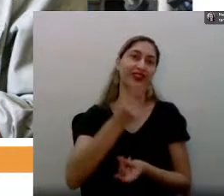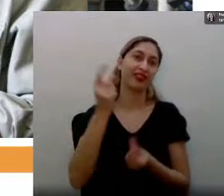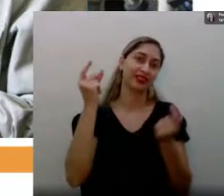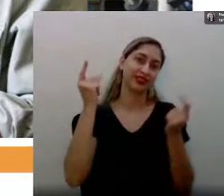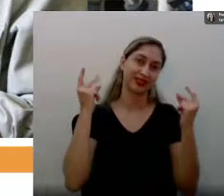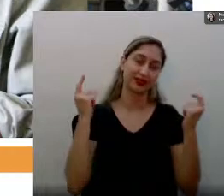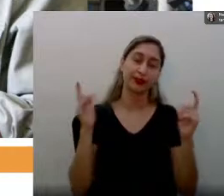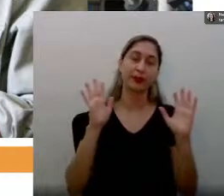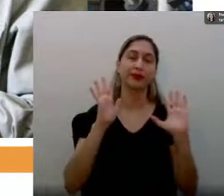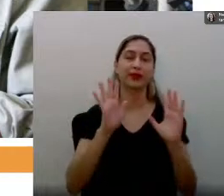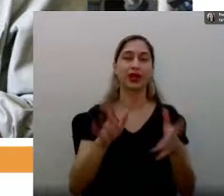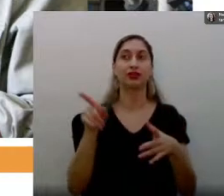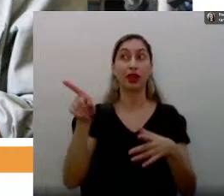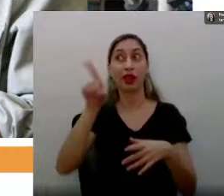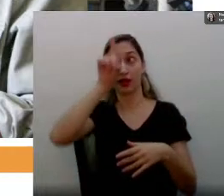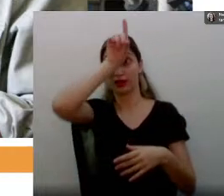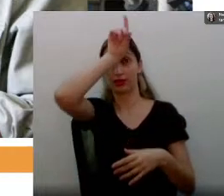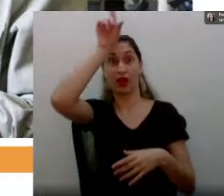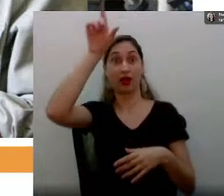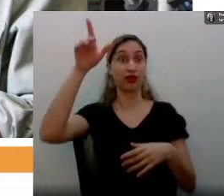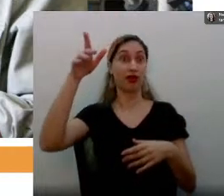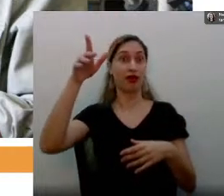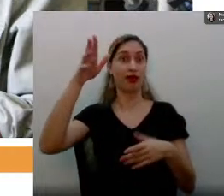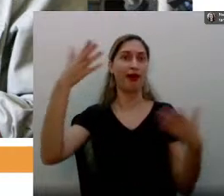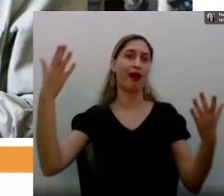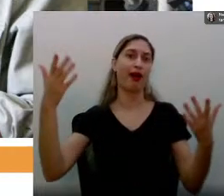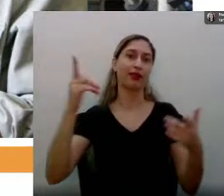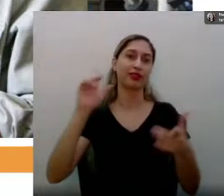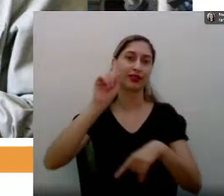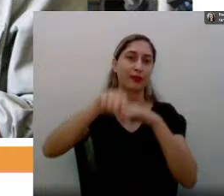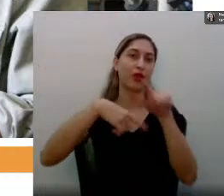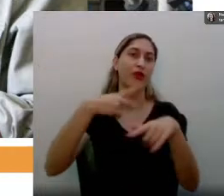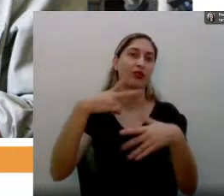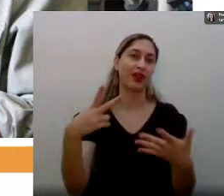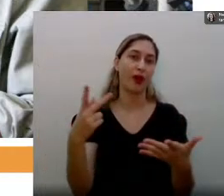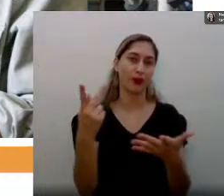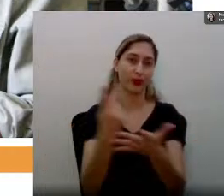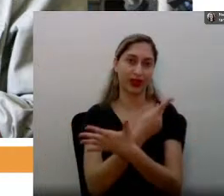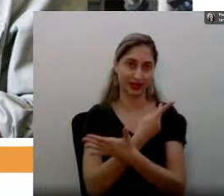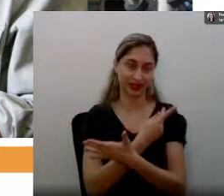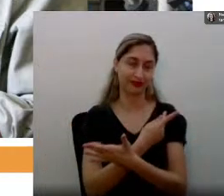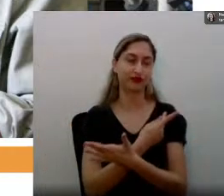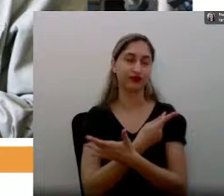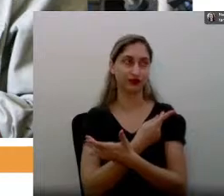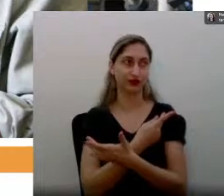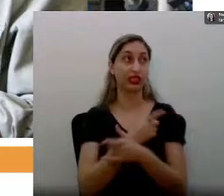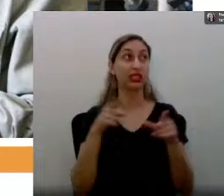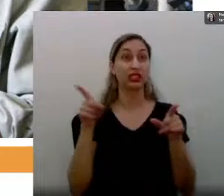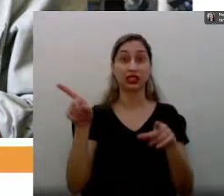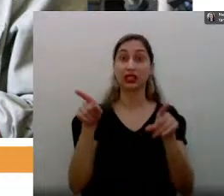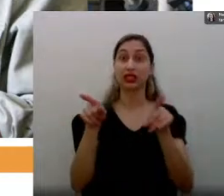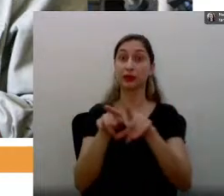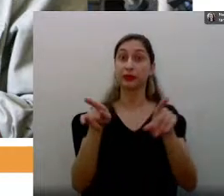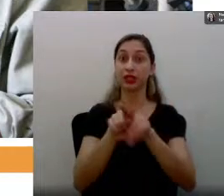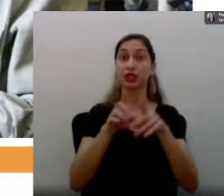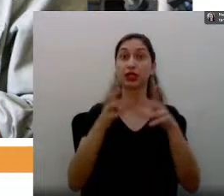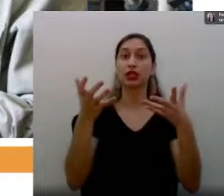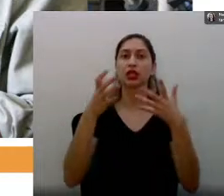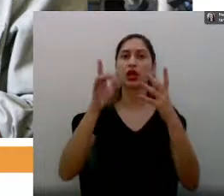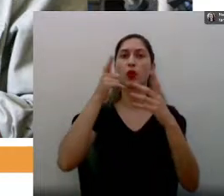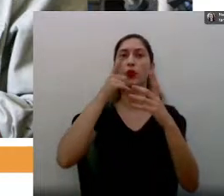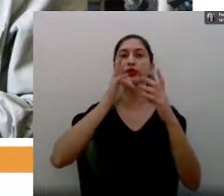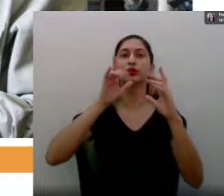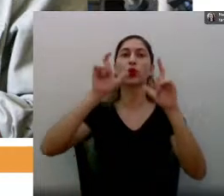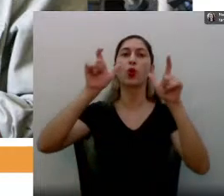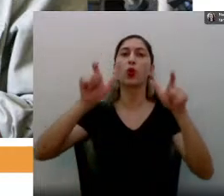lá atrás né de trazer um Planetário e também de pensar um Observatório tá a